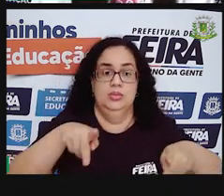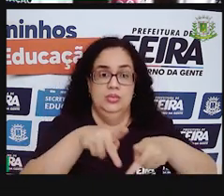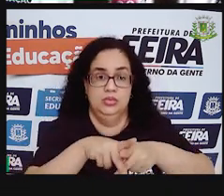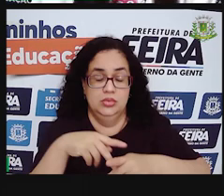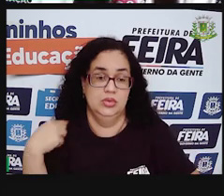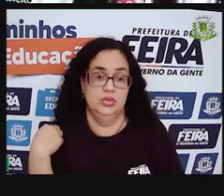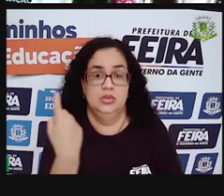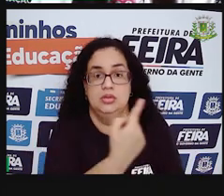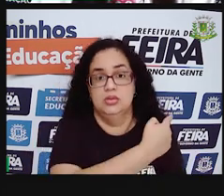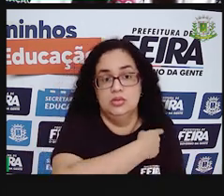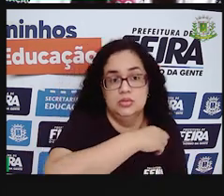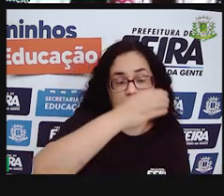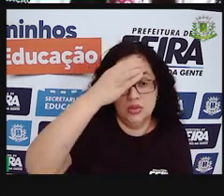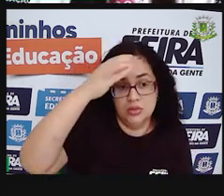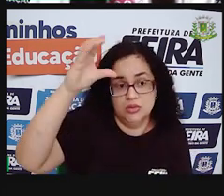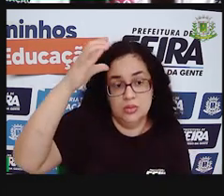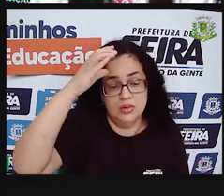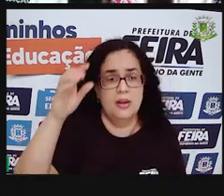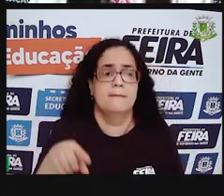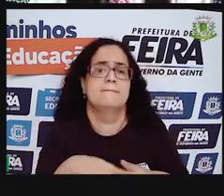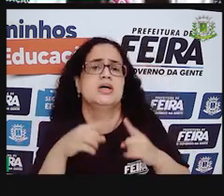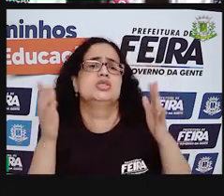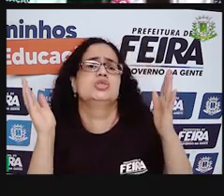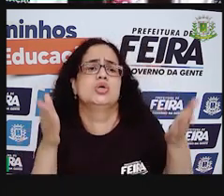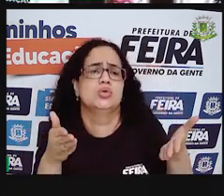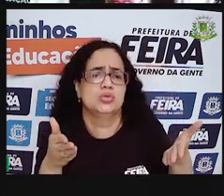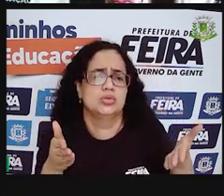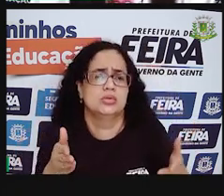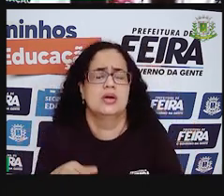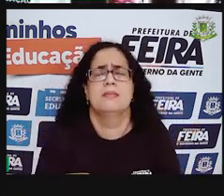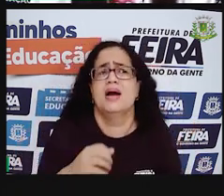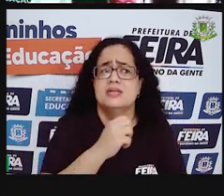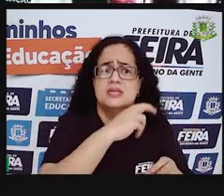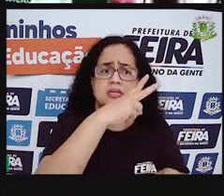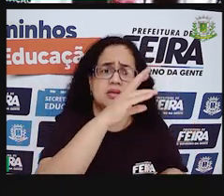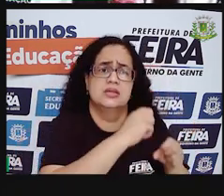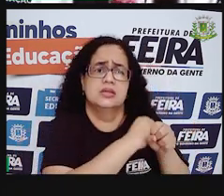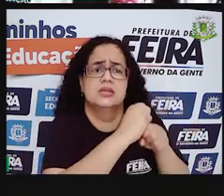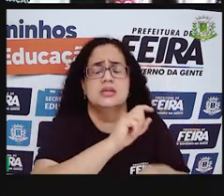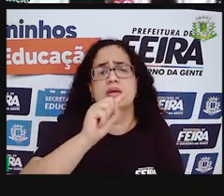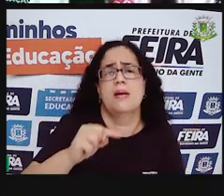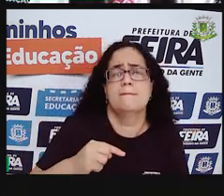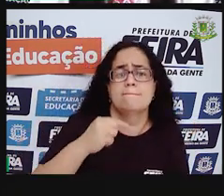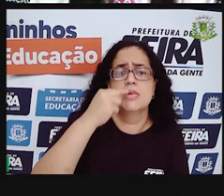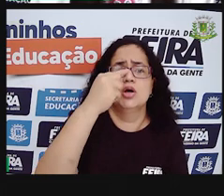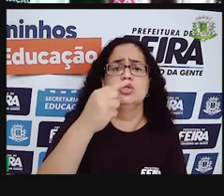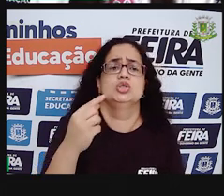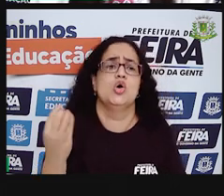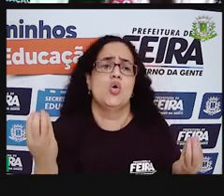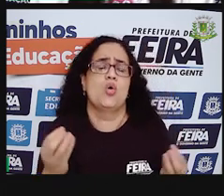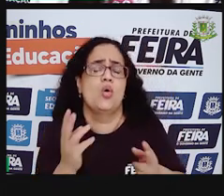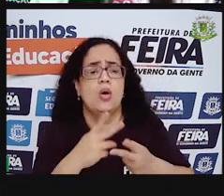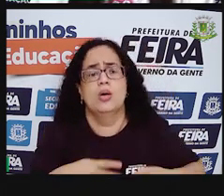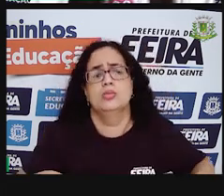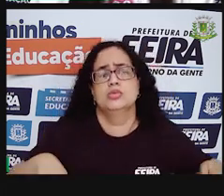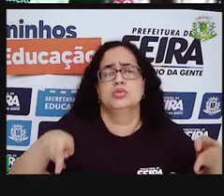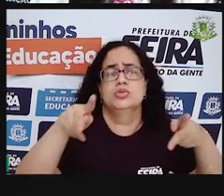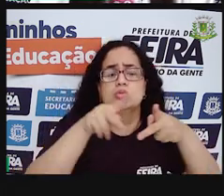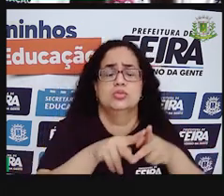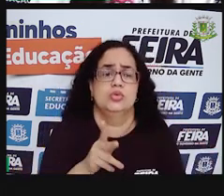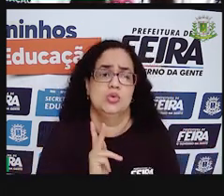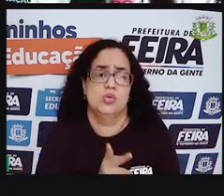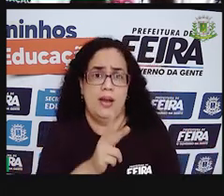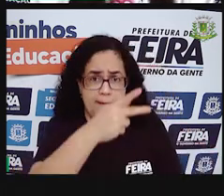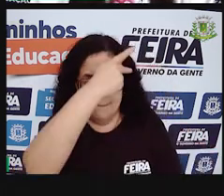nossa cultura. Mas aí hoje, né, mais de 500 anos depois, como é que esses povos aí continuam,